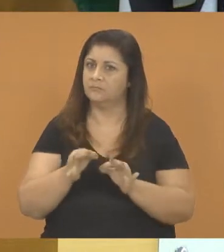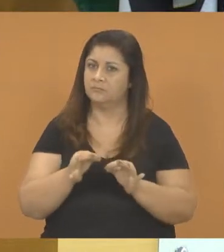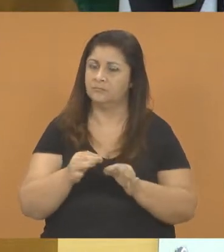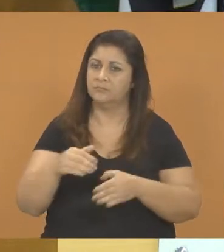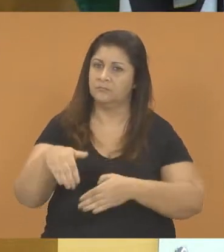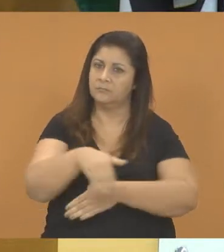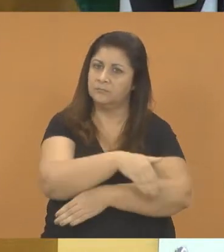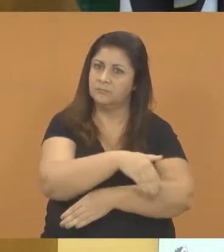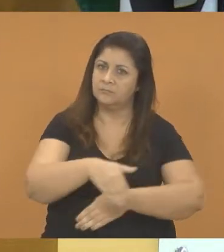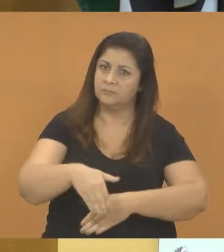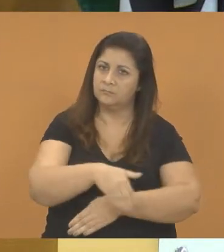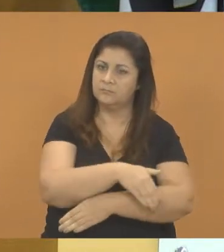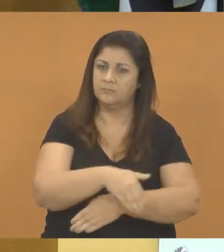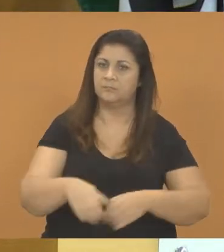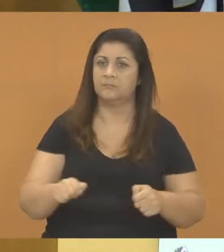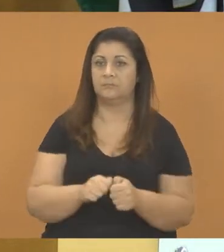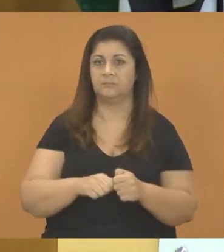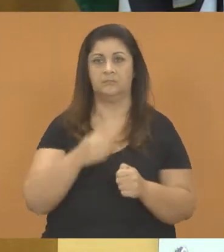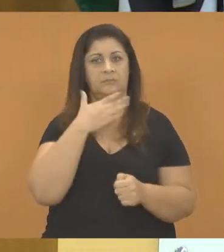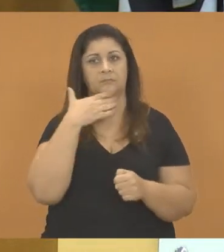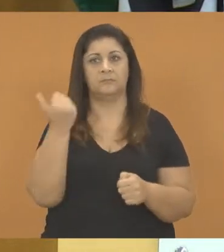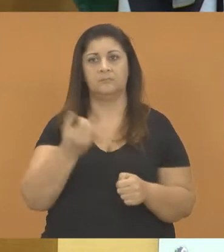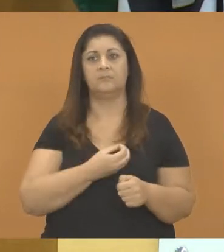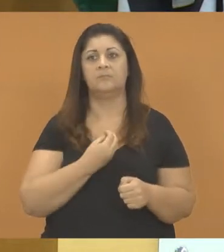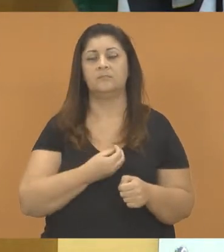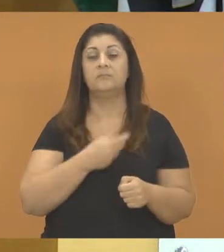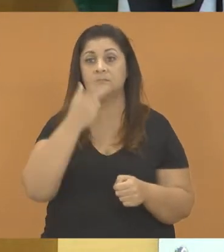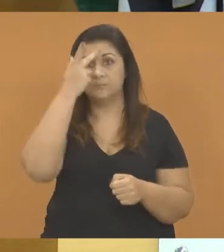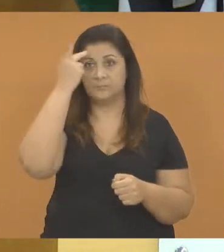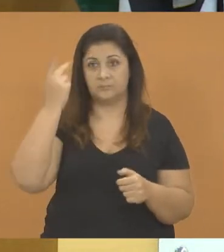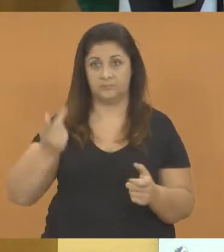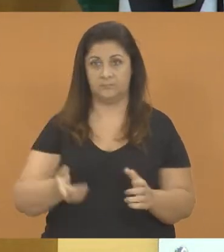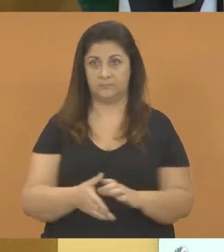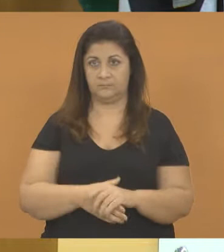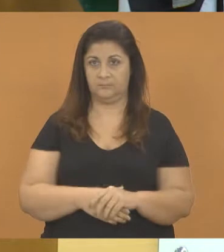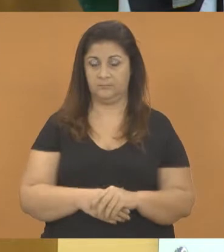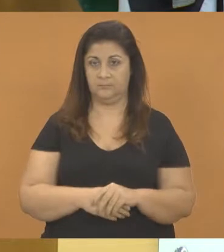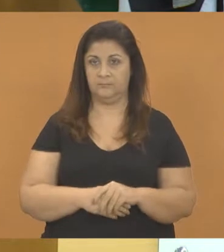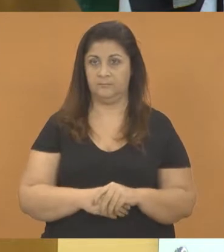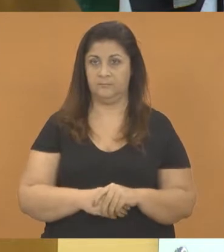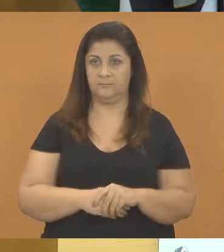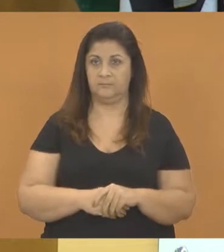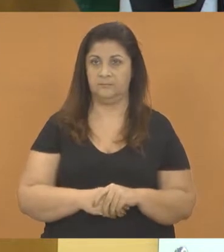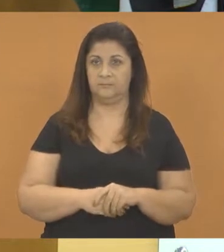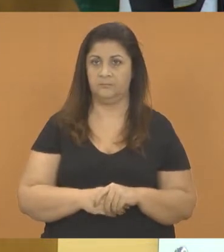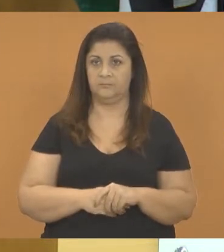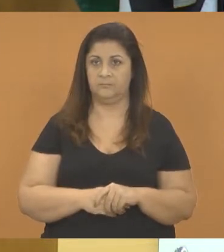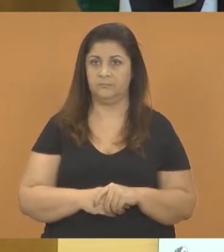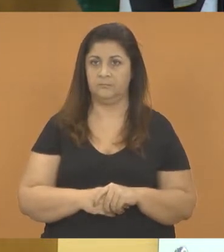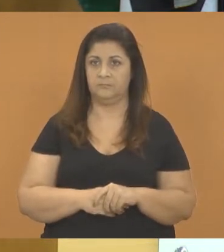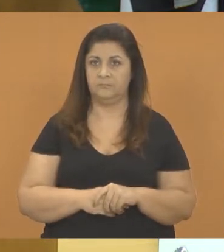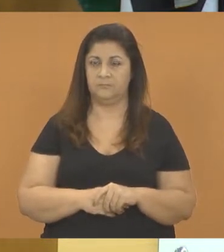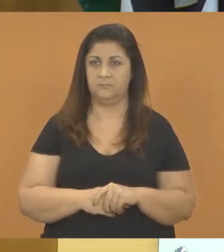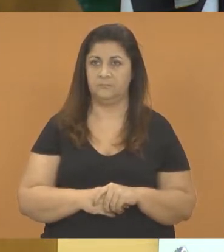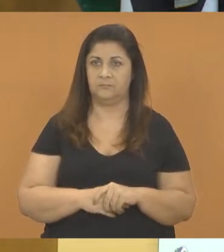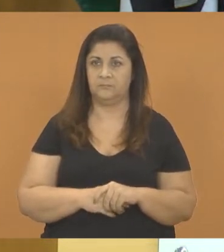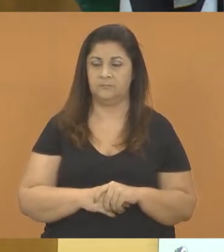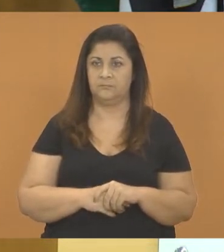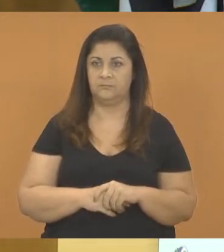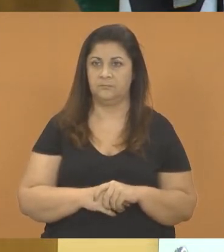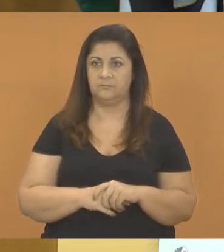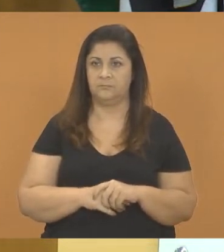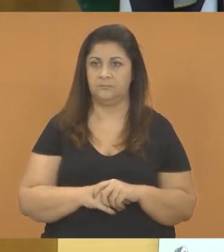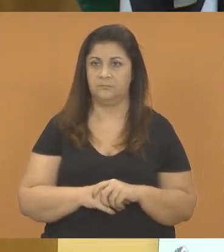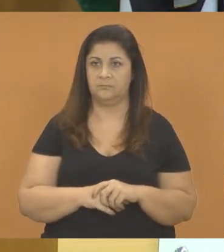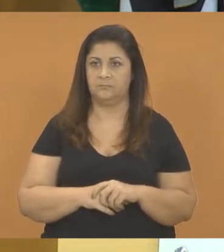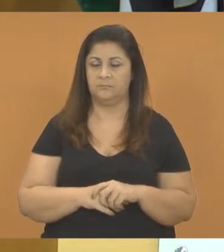nessas vias para melhorar a qualidade de vida dos municípios da nossa região bom também ali